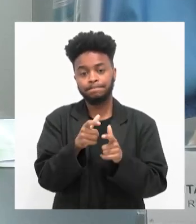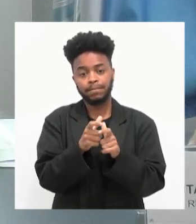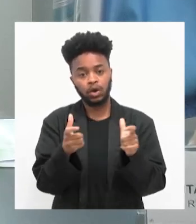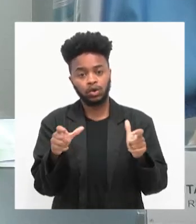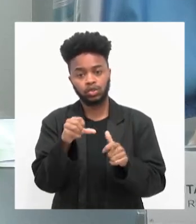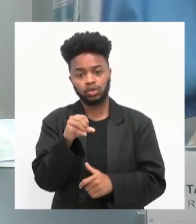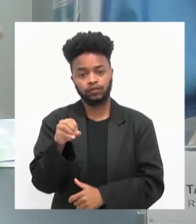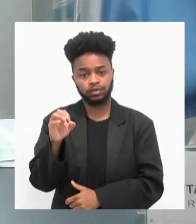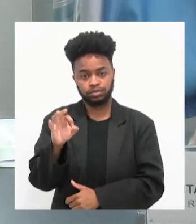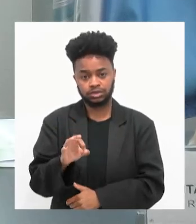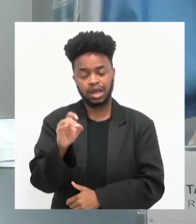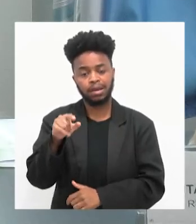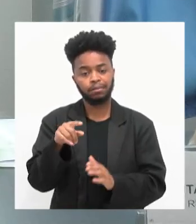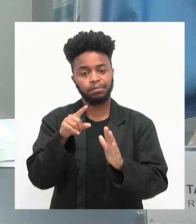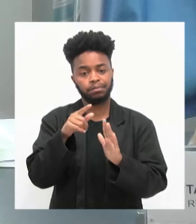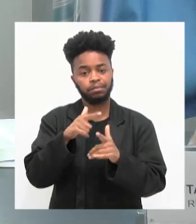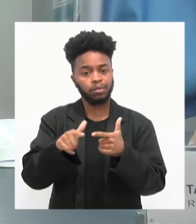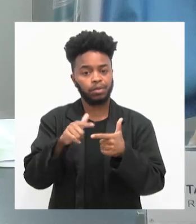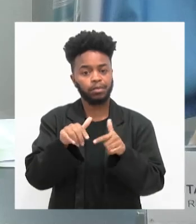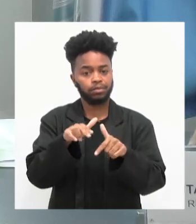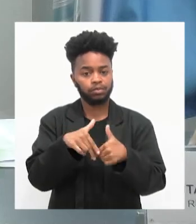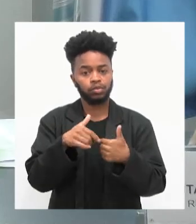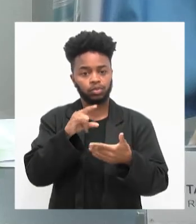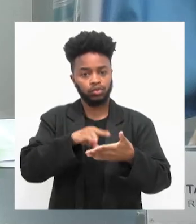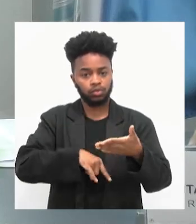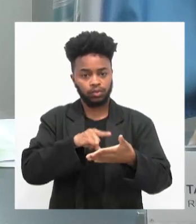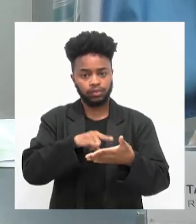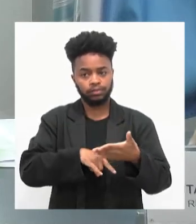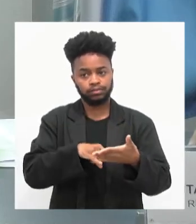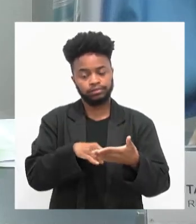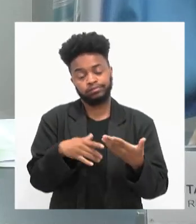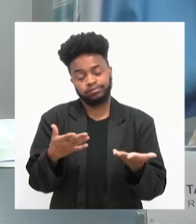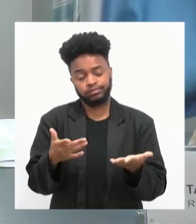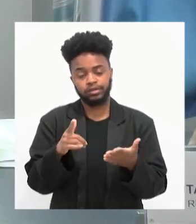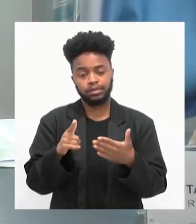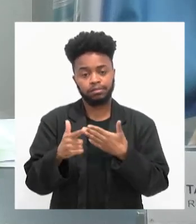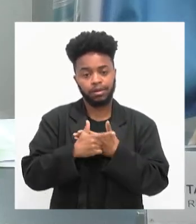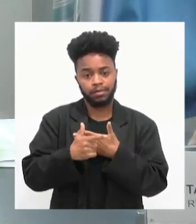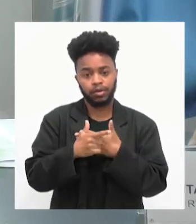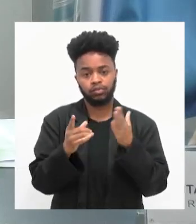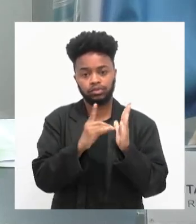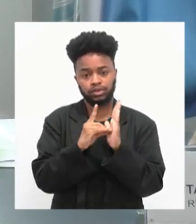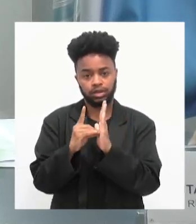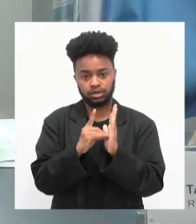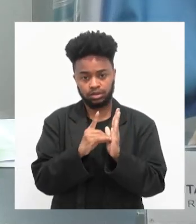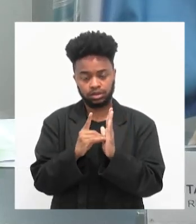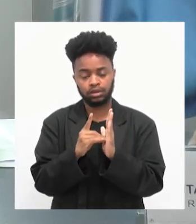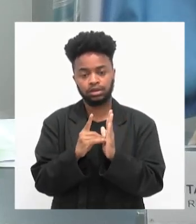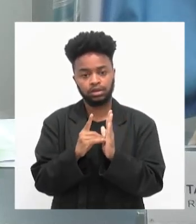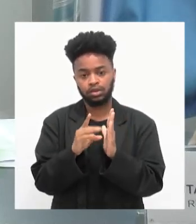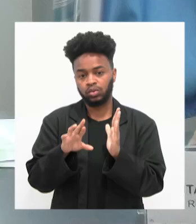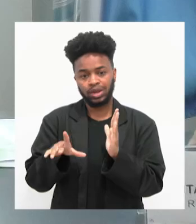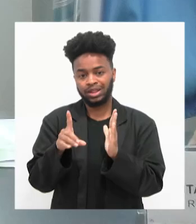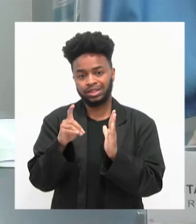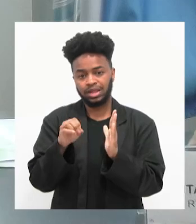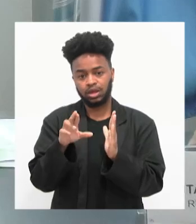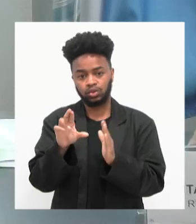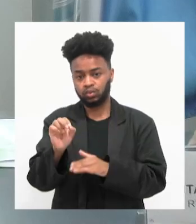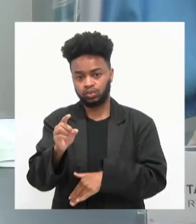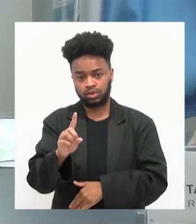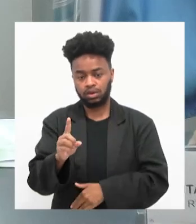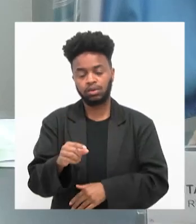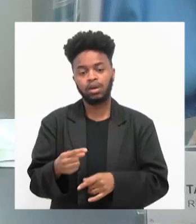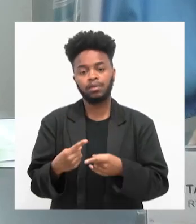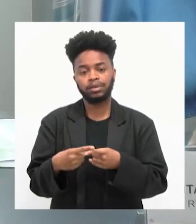são problemas de documento, né? Que deveria ser uma função, atribuição do Detran, enfim, nem o Detran poderia estar nisso, porque